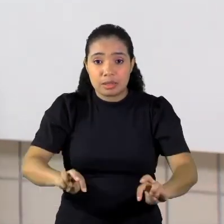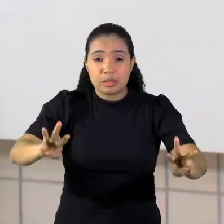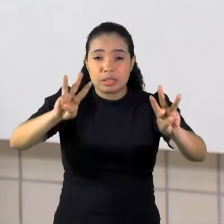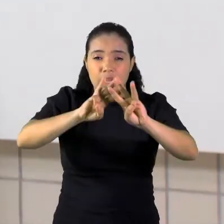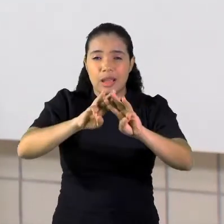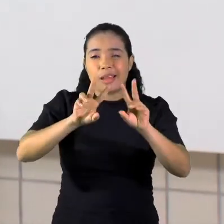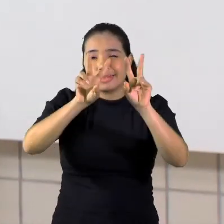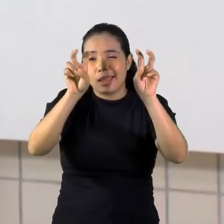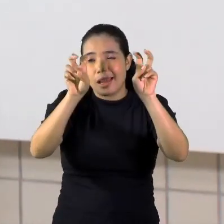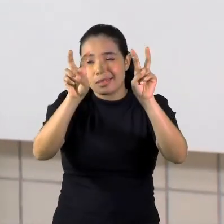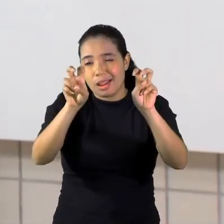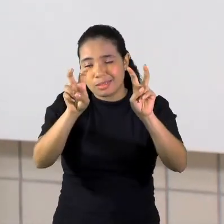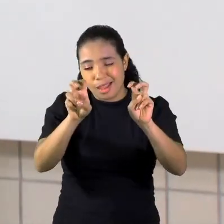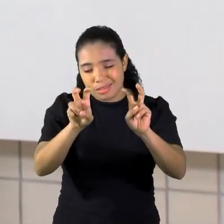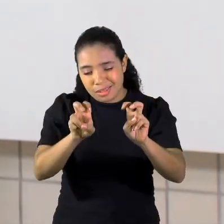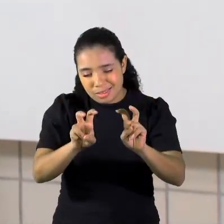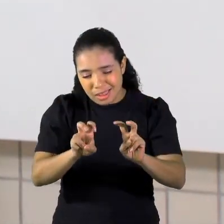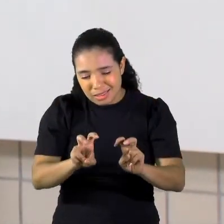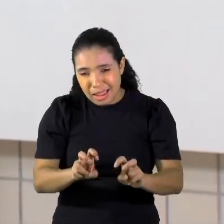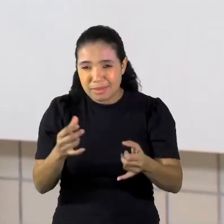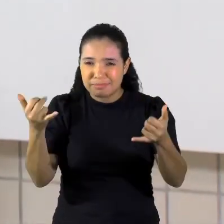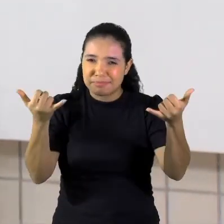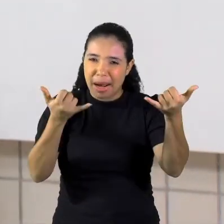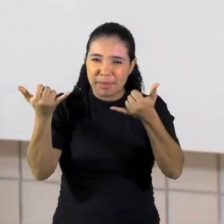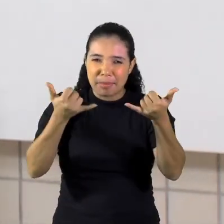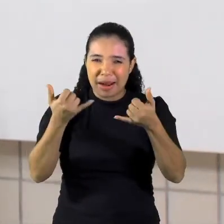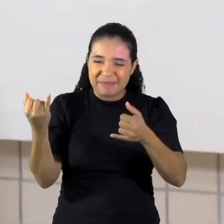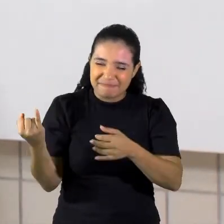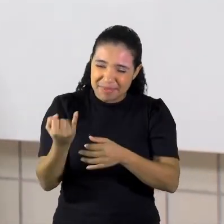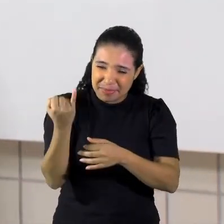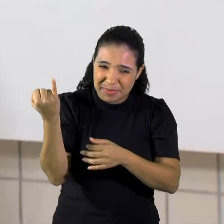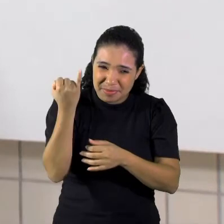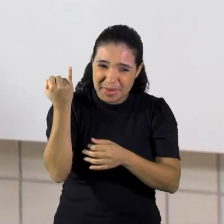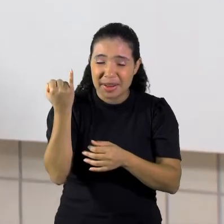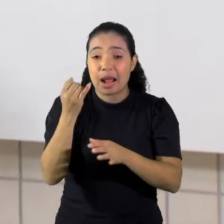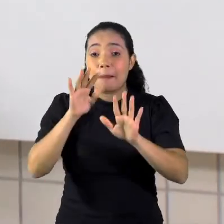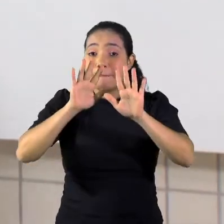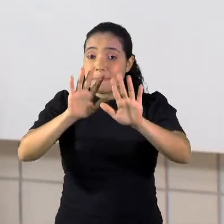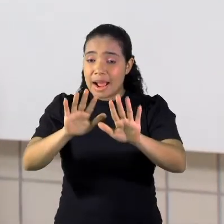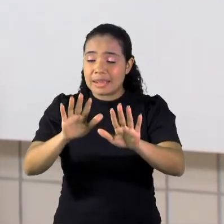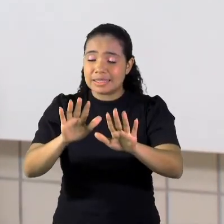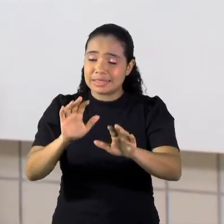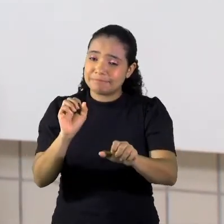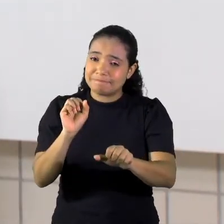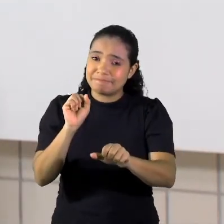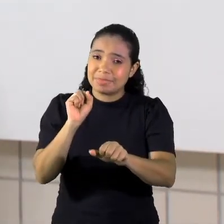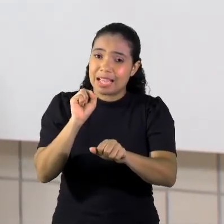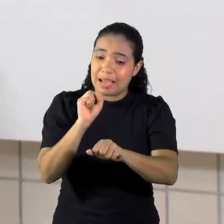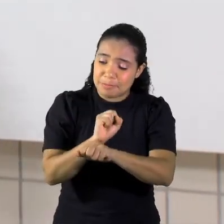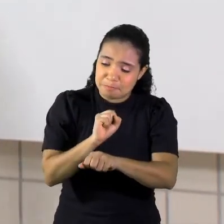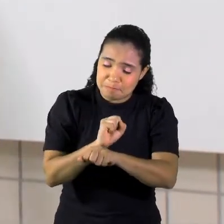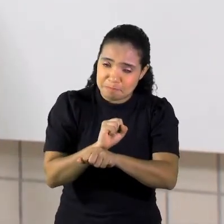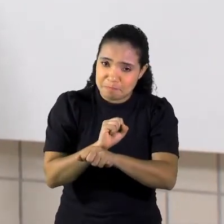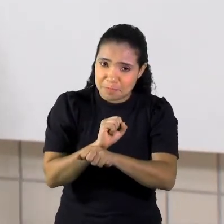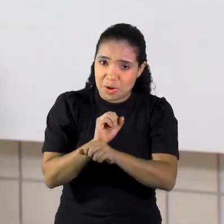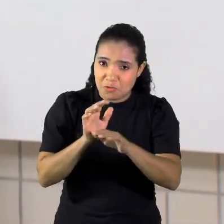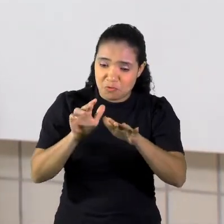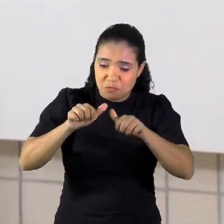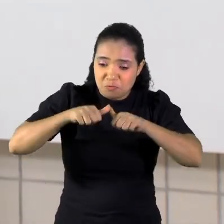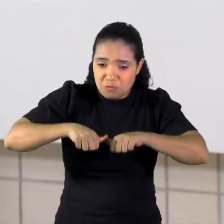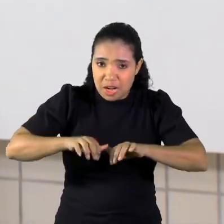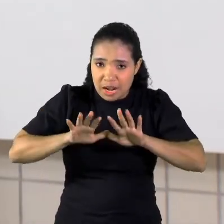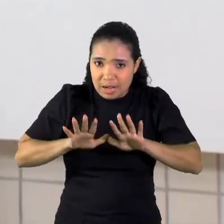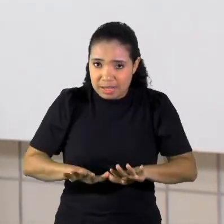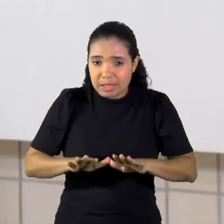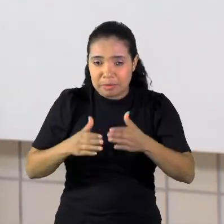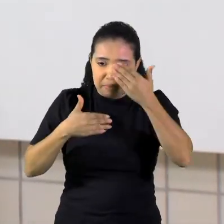muitos assuntos, muitas informações importantes, mas por enquanto eu fico por aqui e quero agradecer a todos vocês por esse